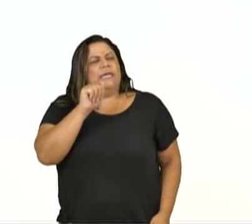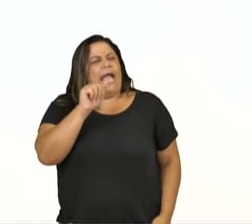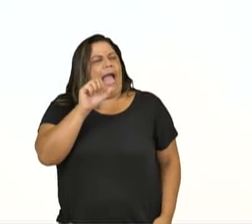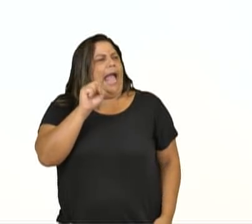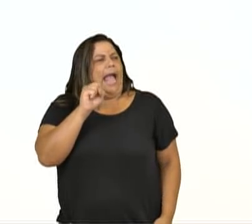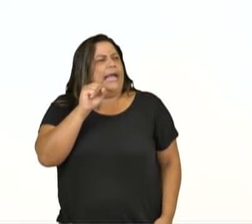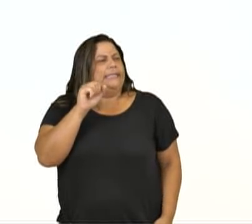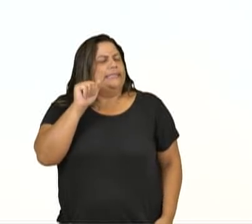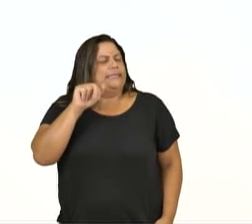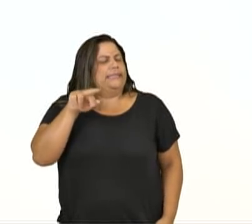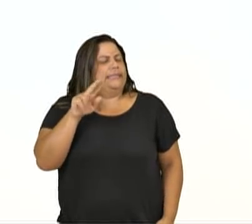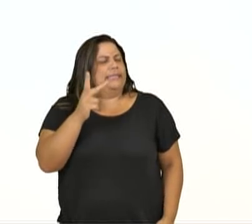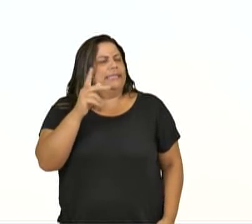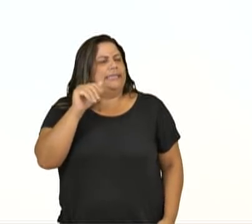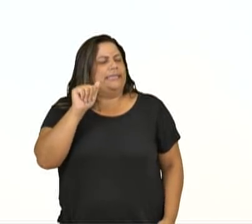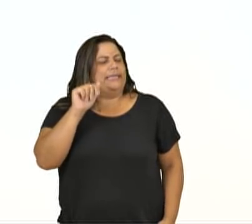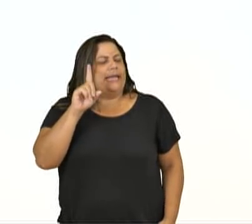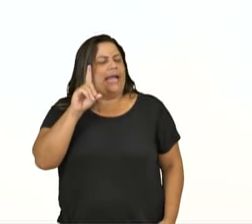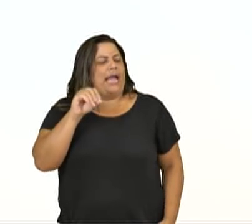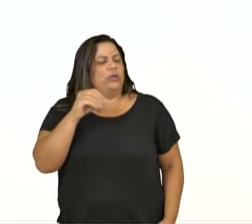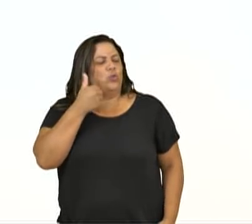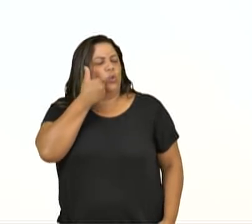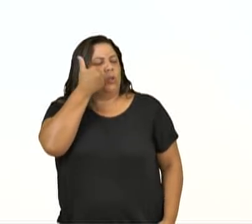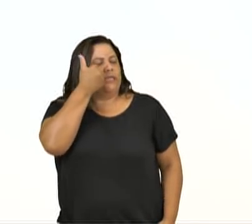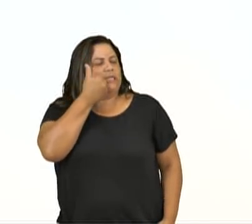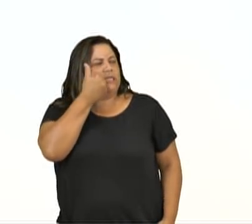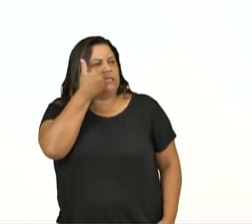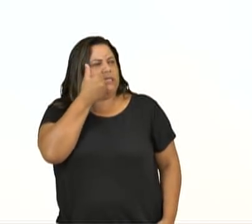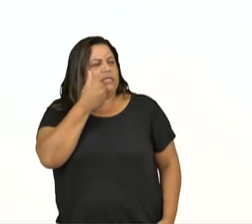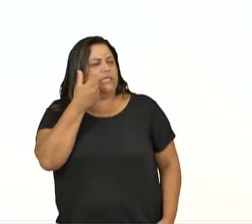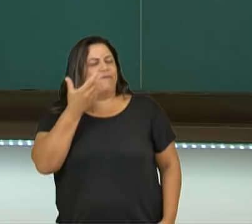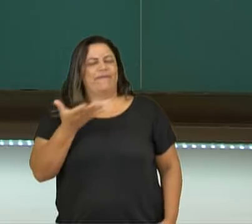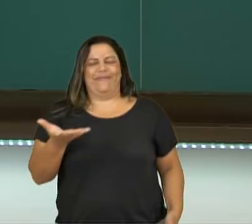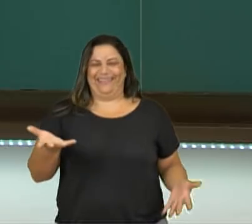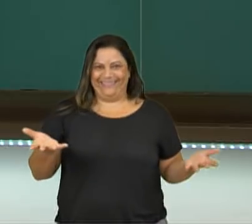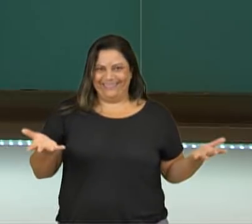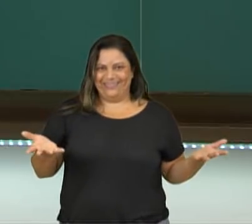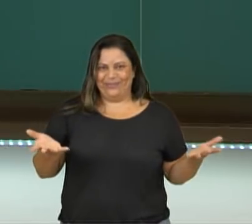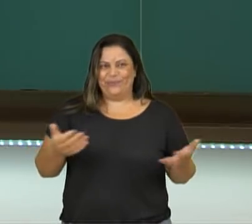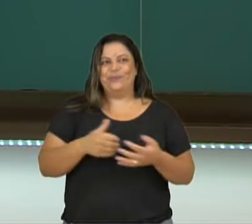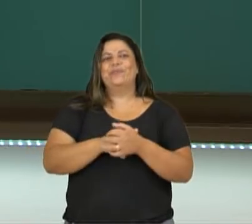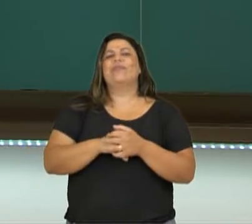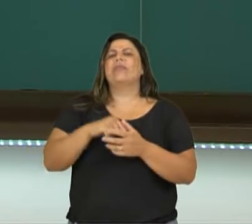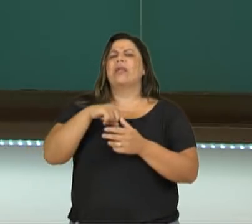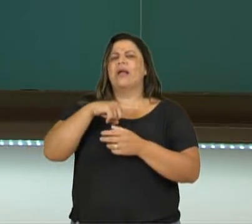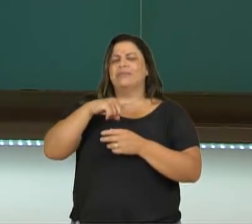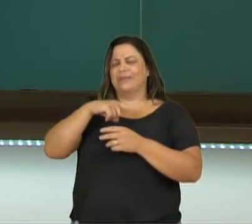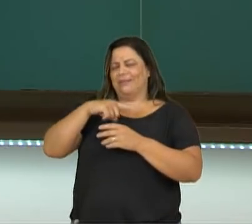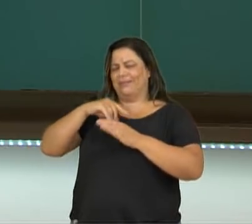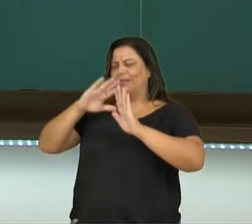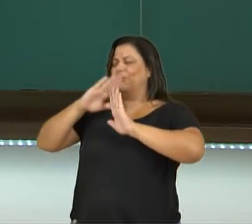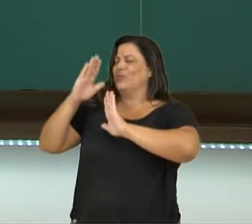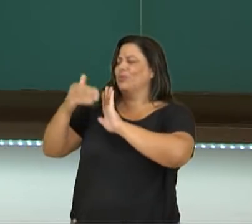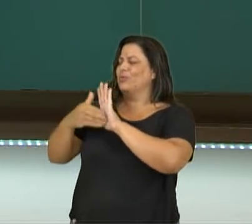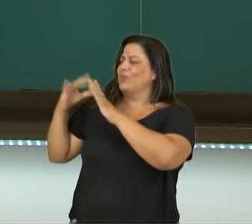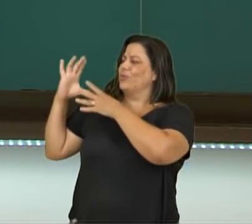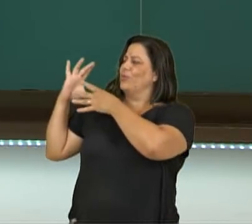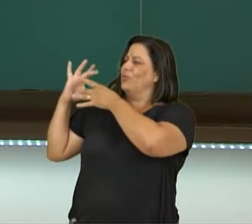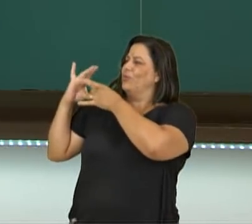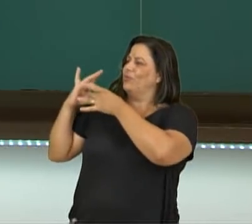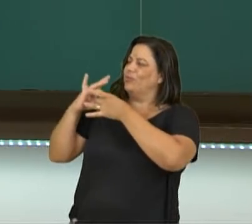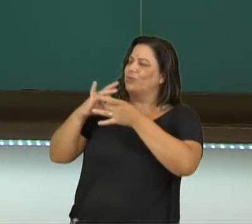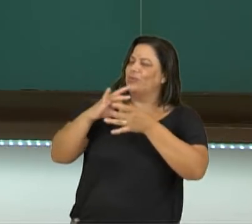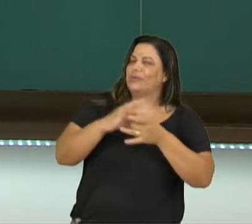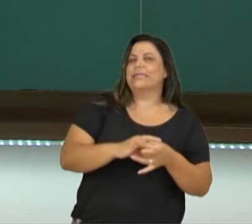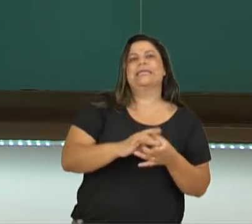último quadrinho, né? Então a gente tem aqui todo o contexto constituído por imagens que